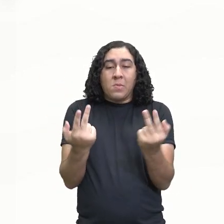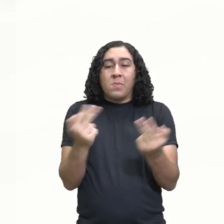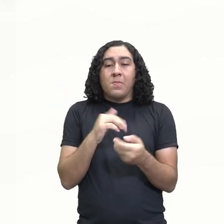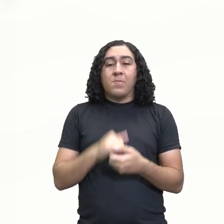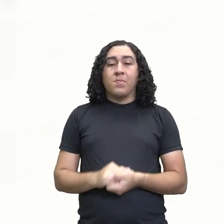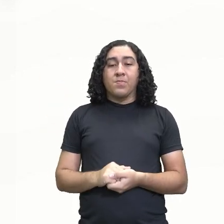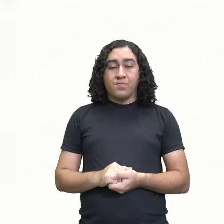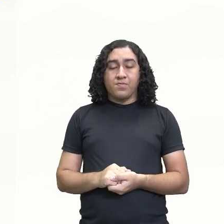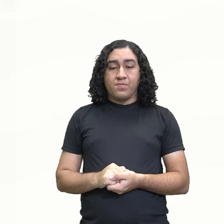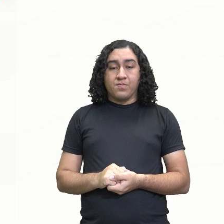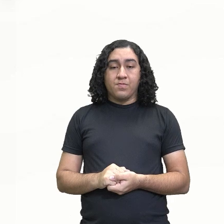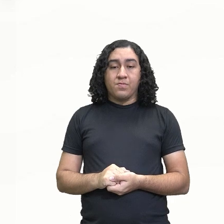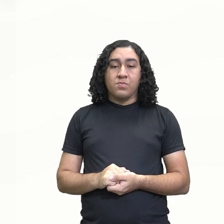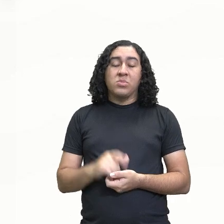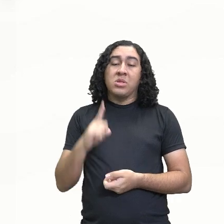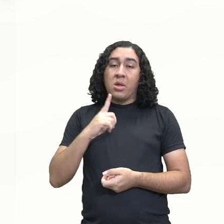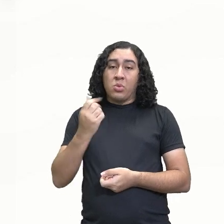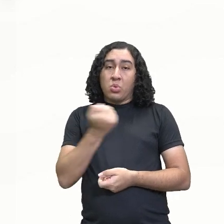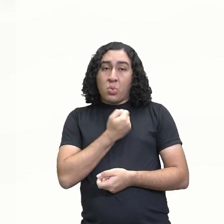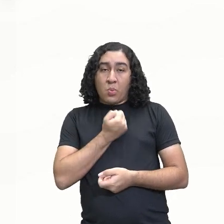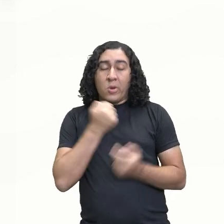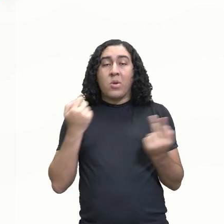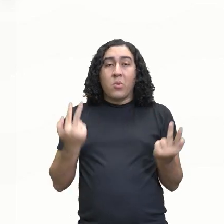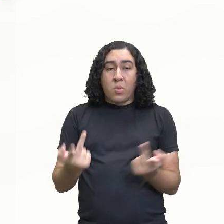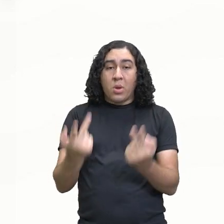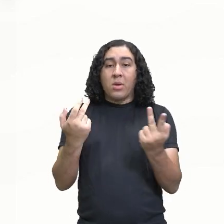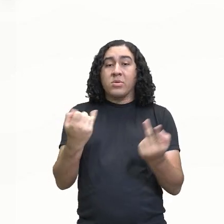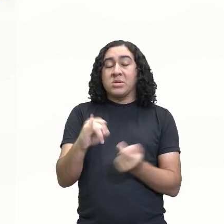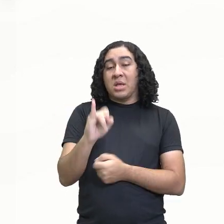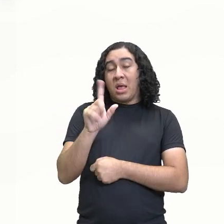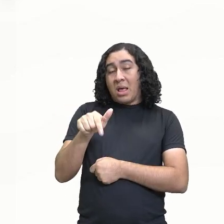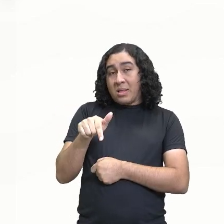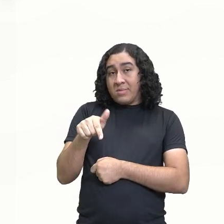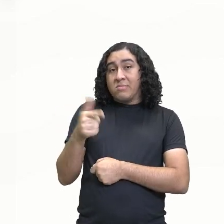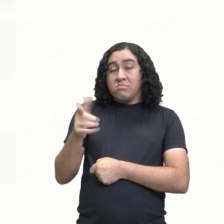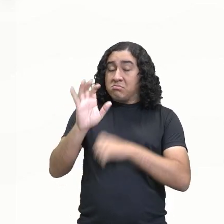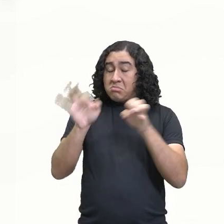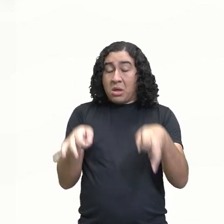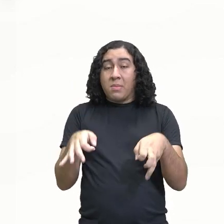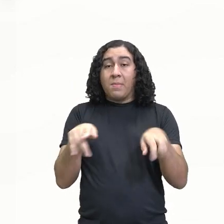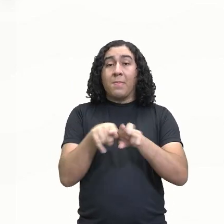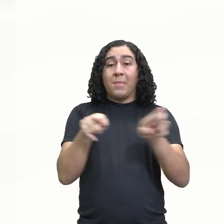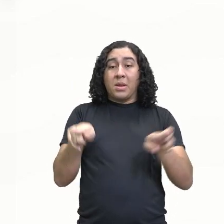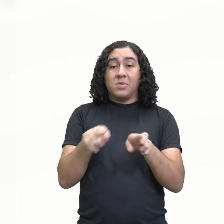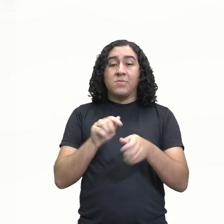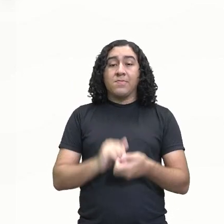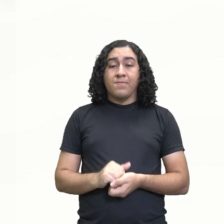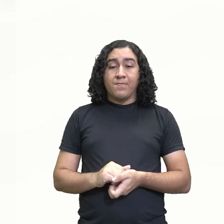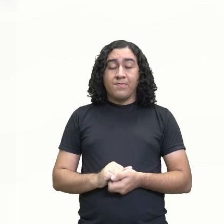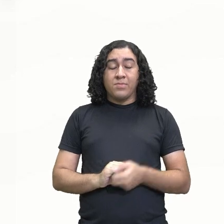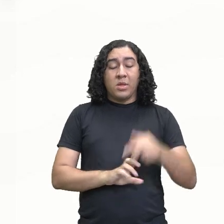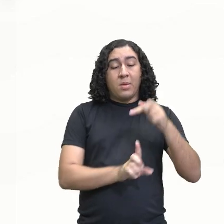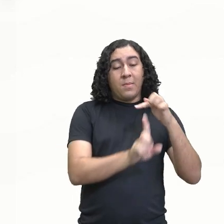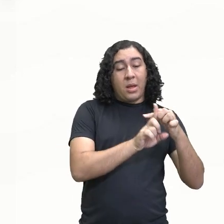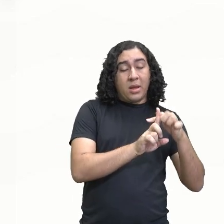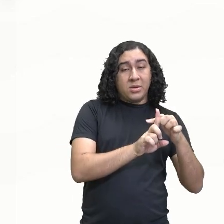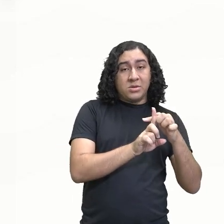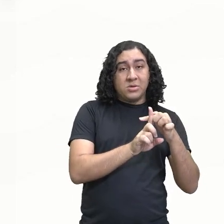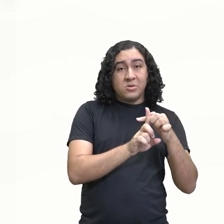o mesmo ali valor quando se trata de numeral, mas os sinais ali serão o